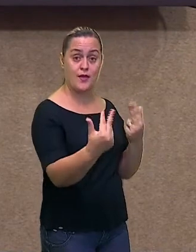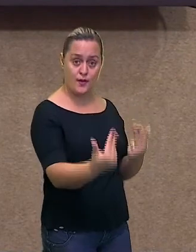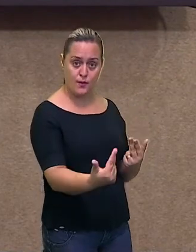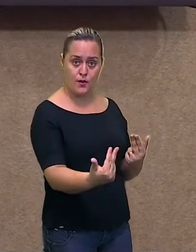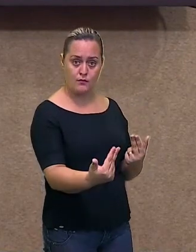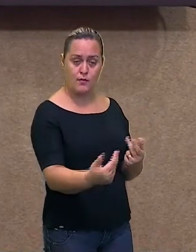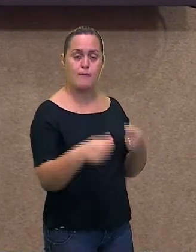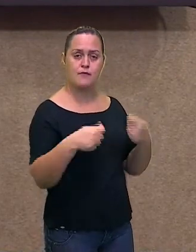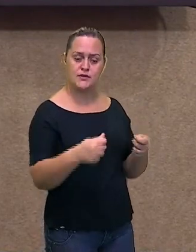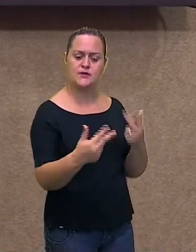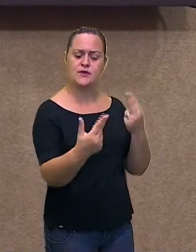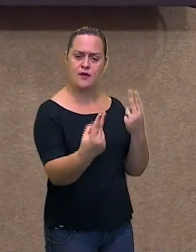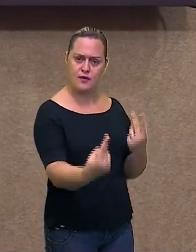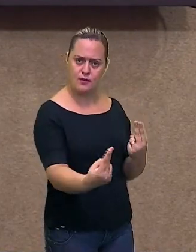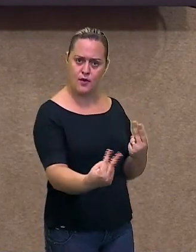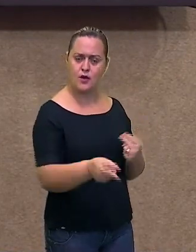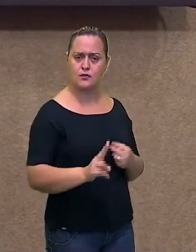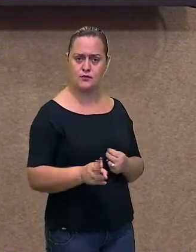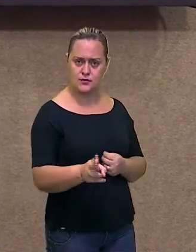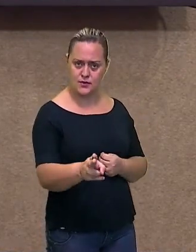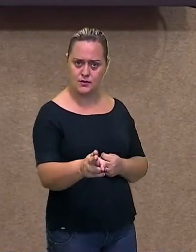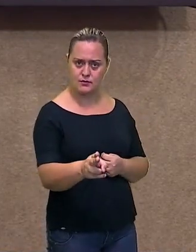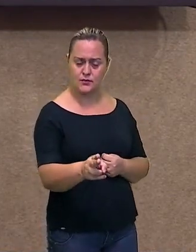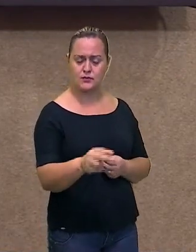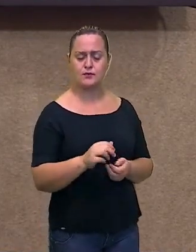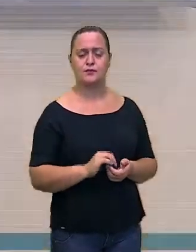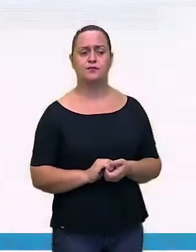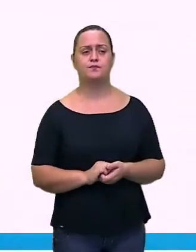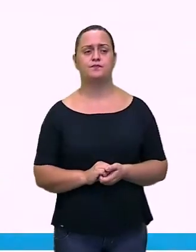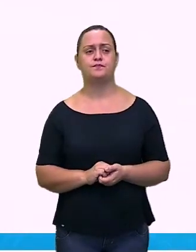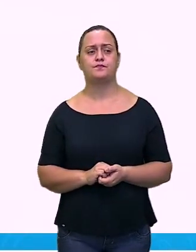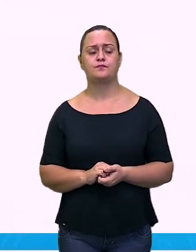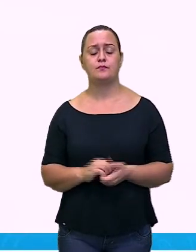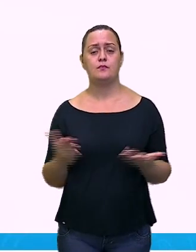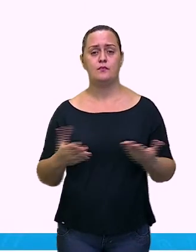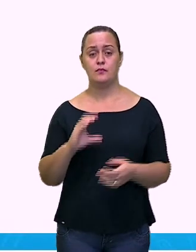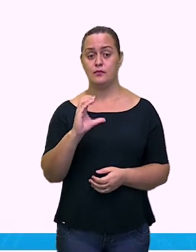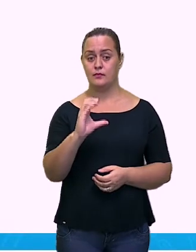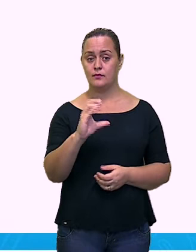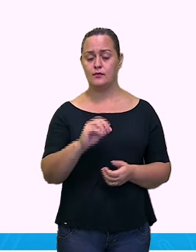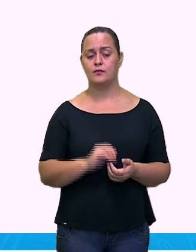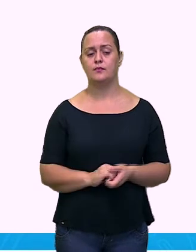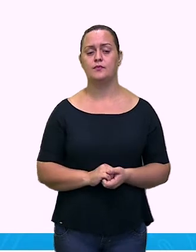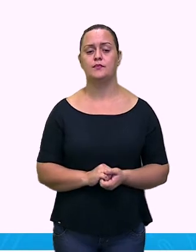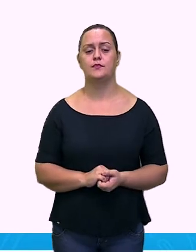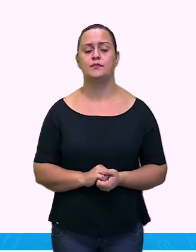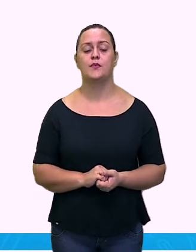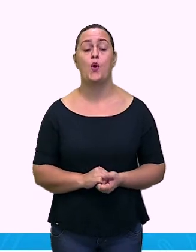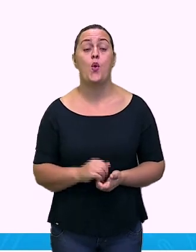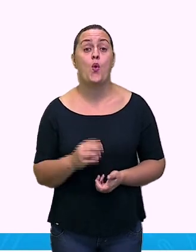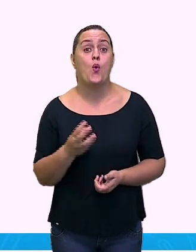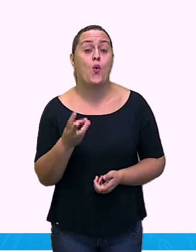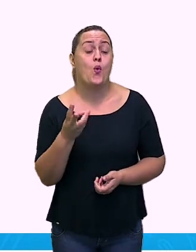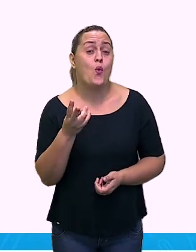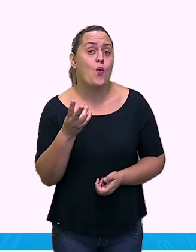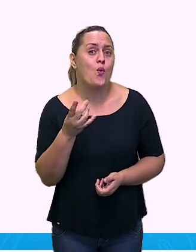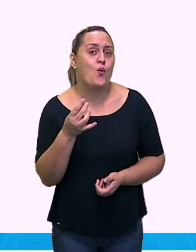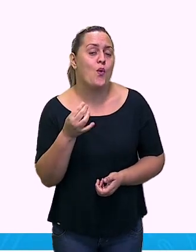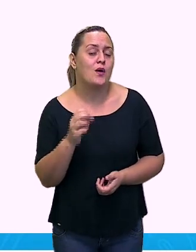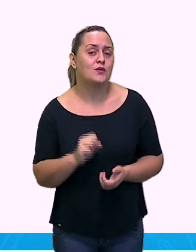iguais agora letras e Quantos gols faltam